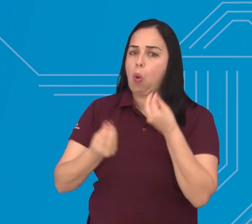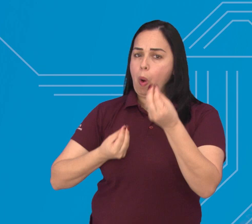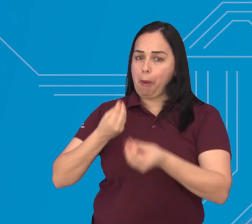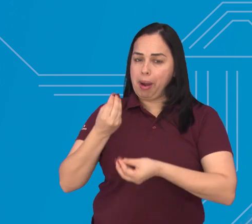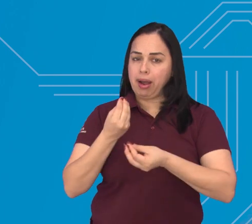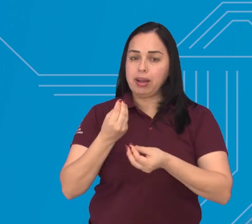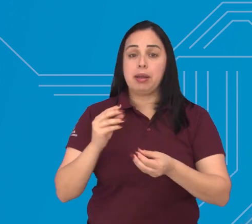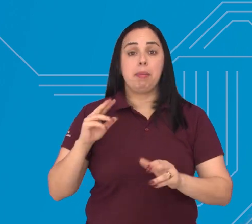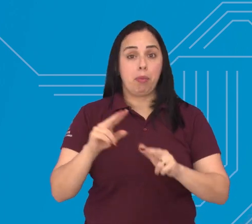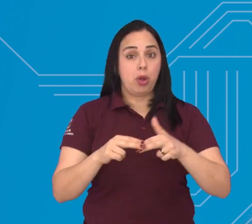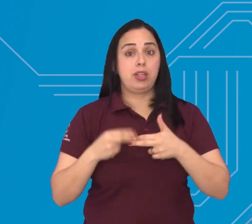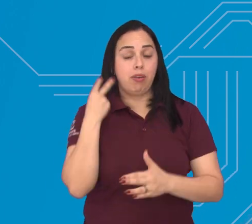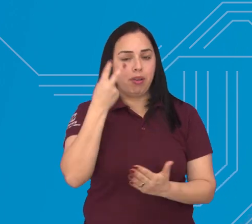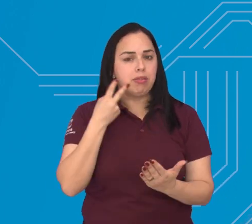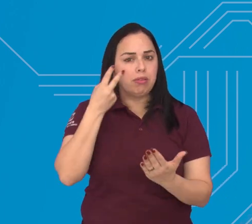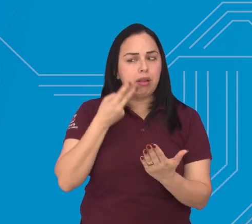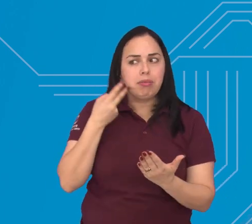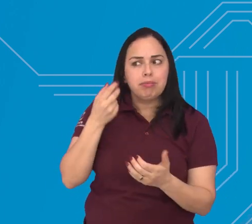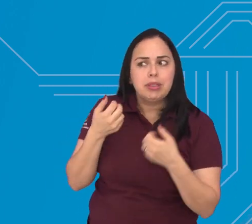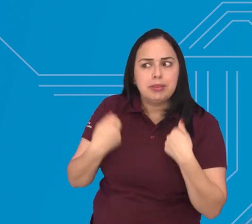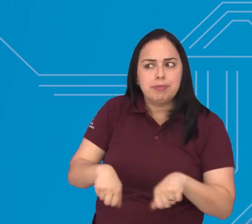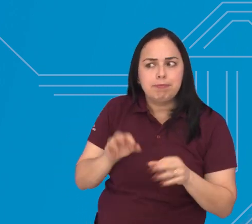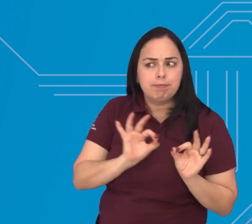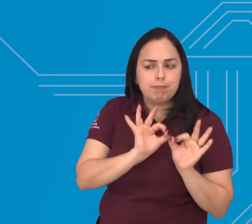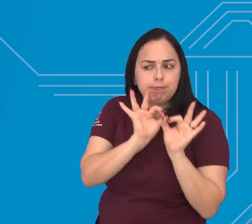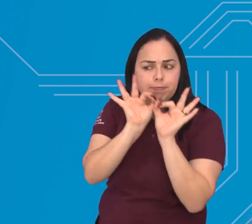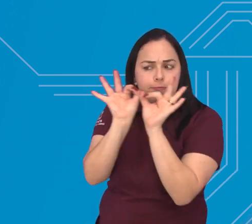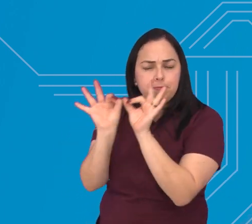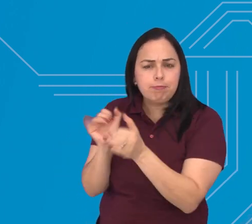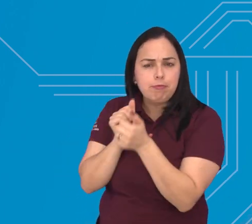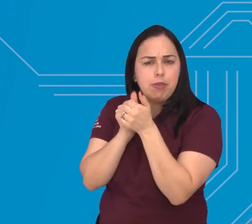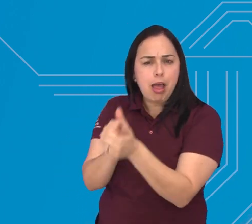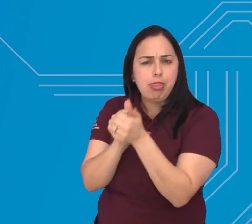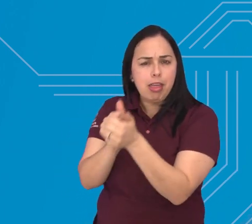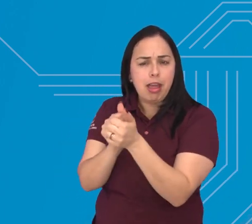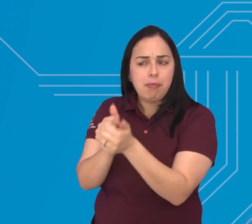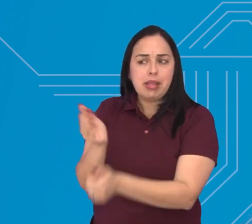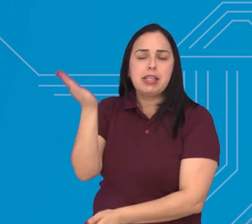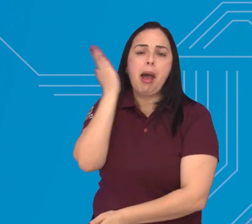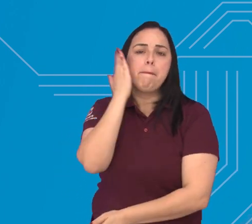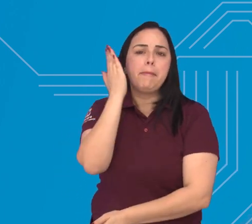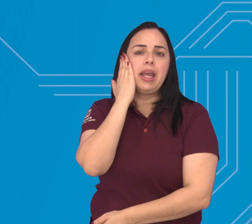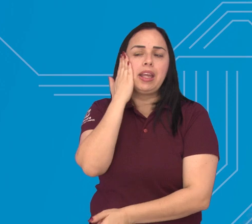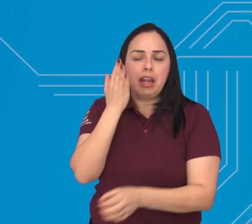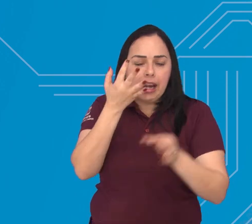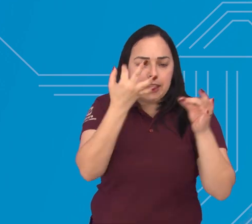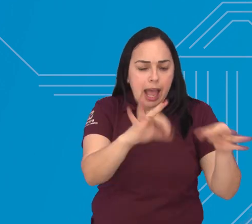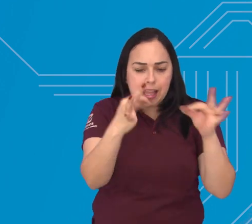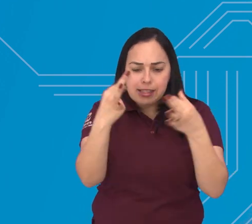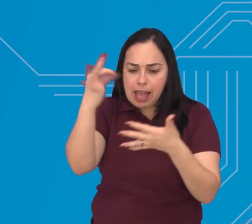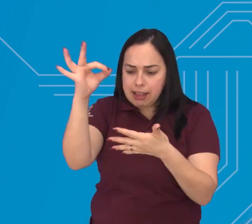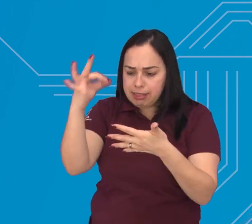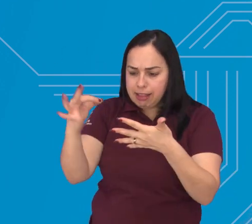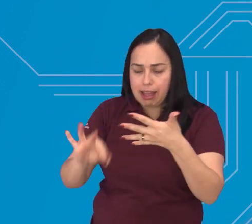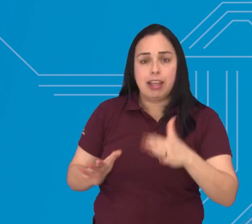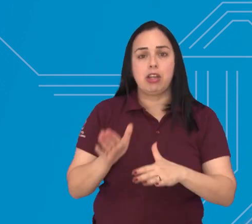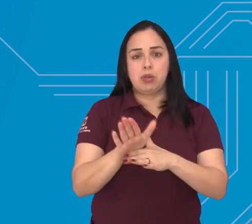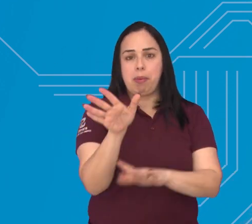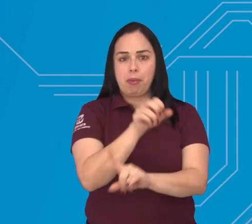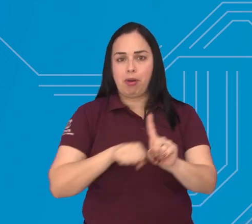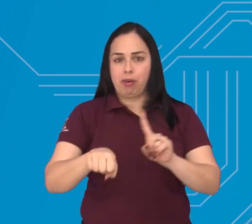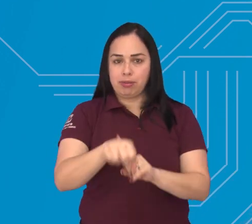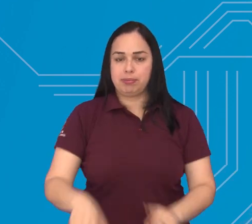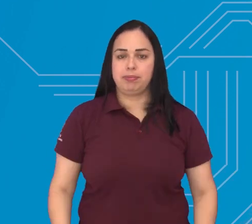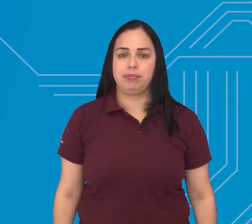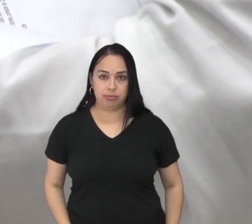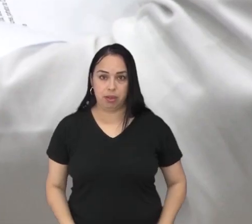do município e cabe aos vereadores acompanhar de perto a matéria para garantir que as metas vão seguir os interesses